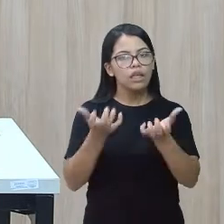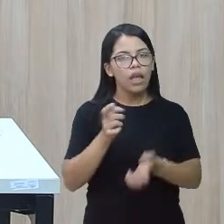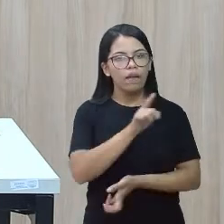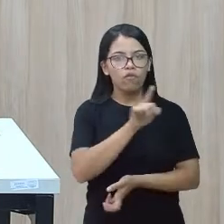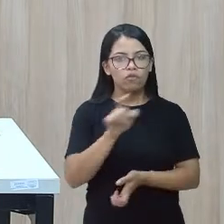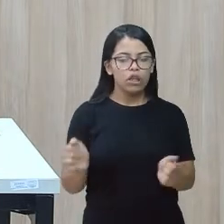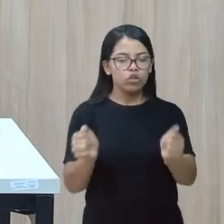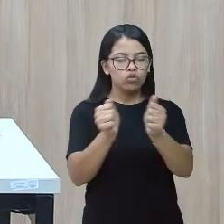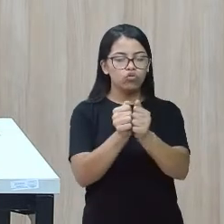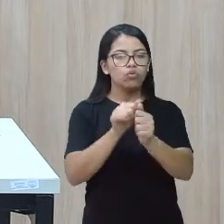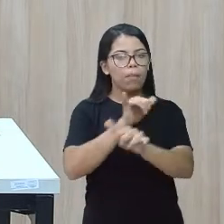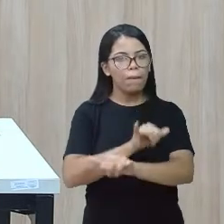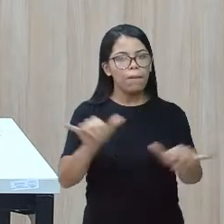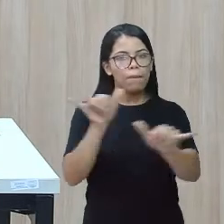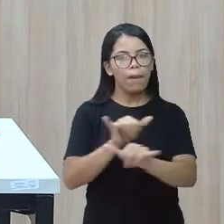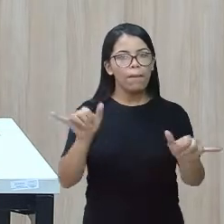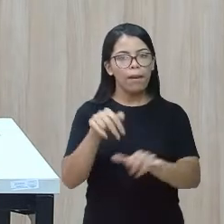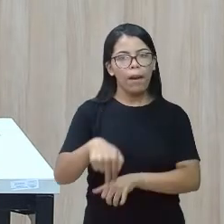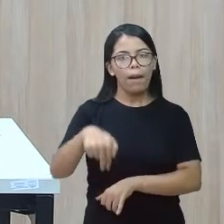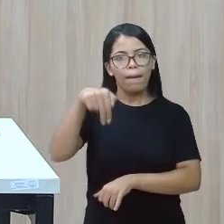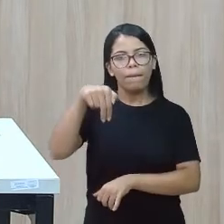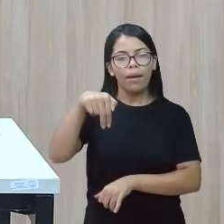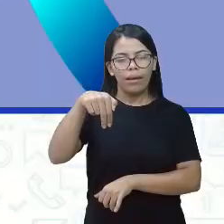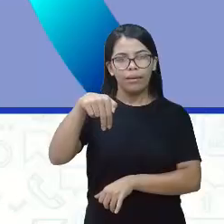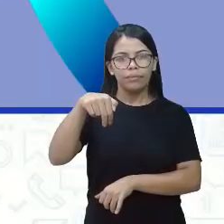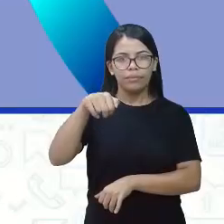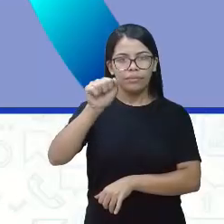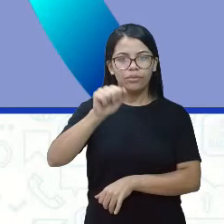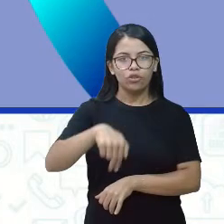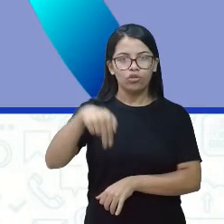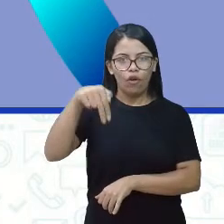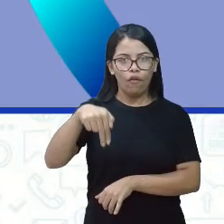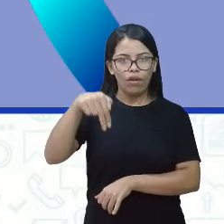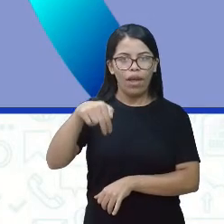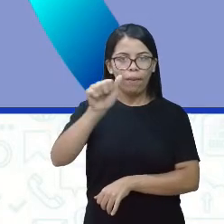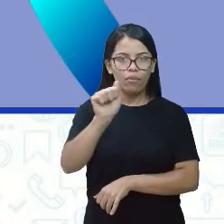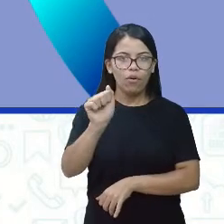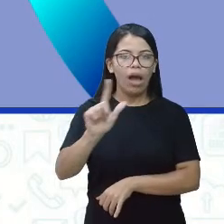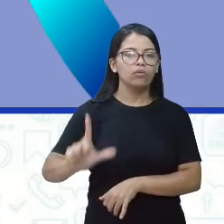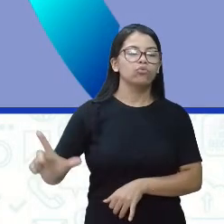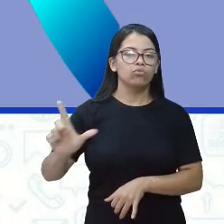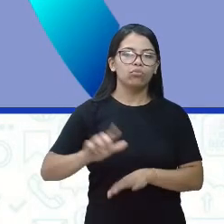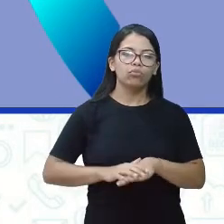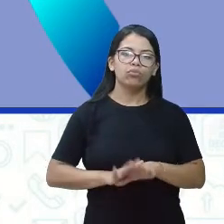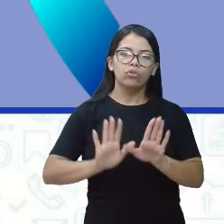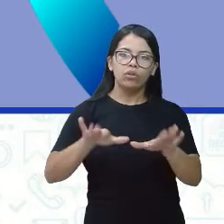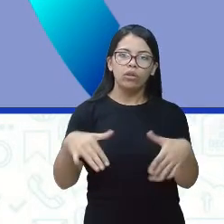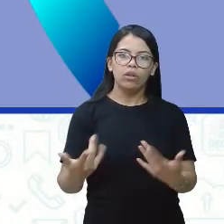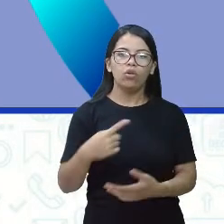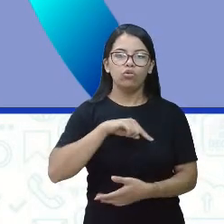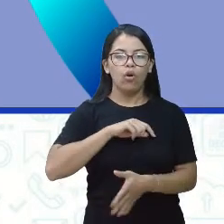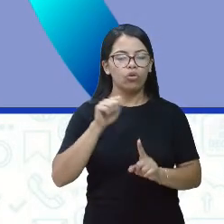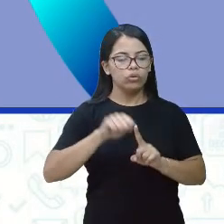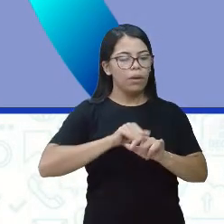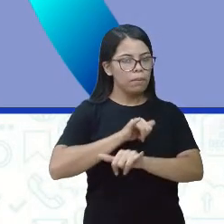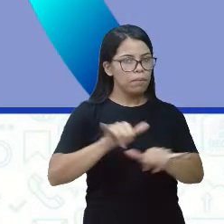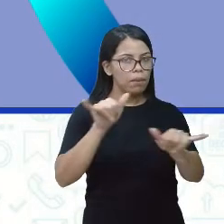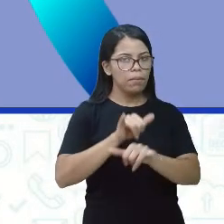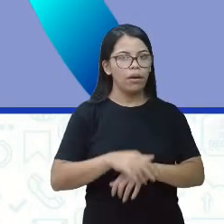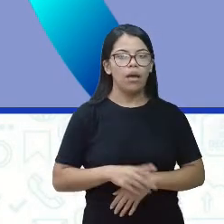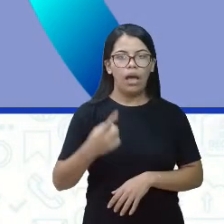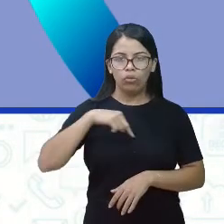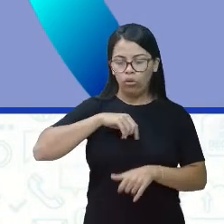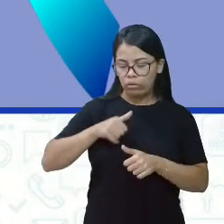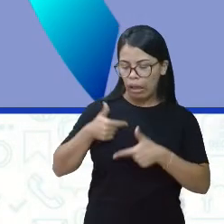Azul. Dizer que acomodou, né, a questão aí do mês também, mas a luta